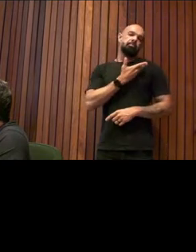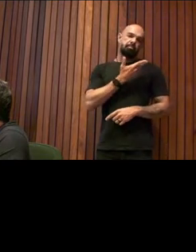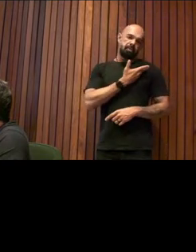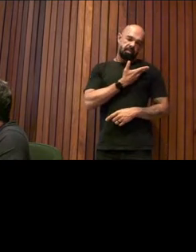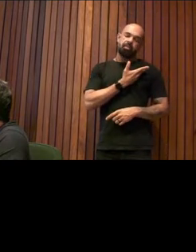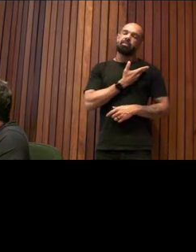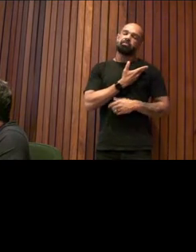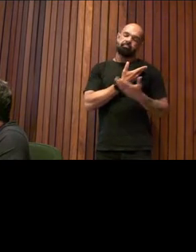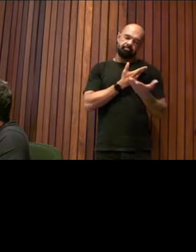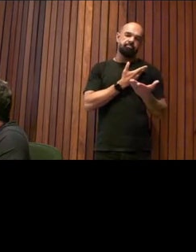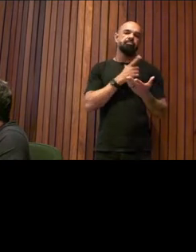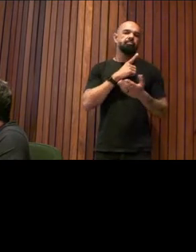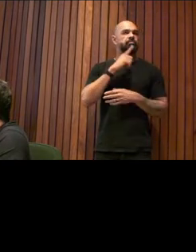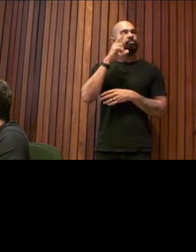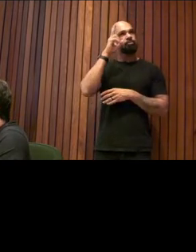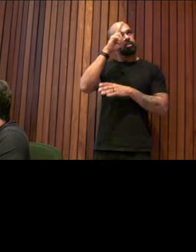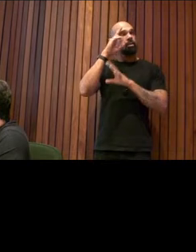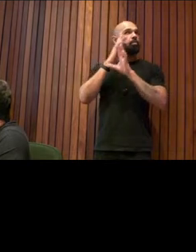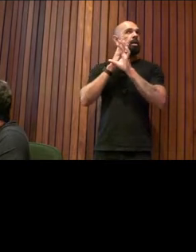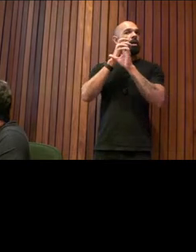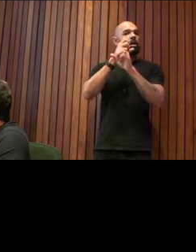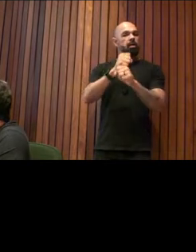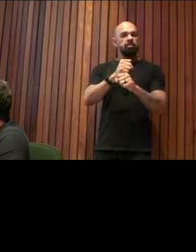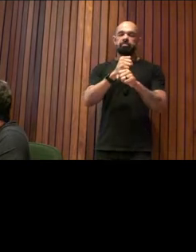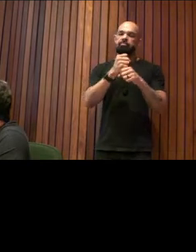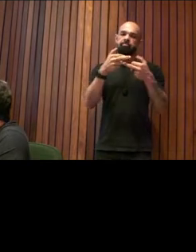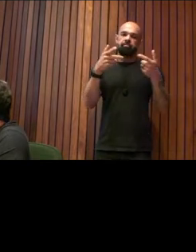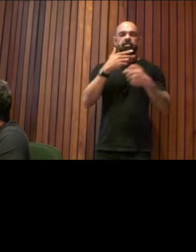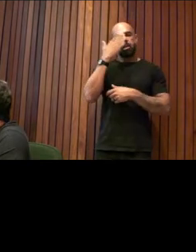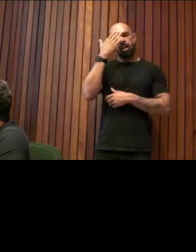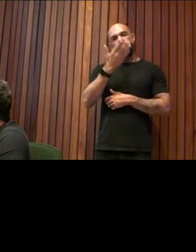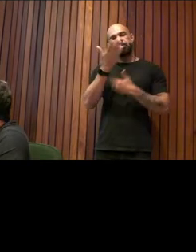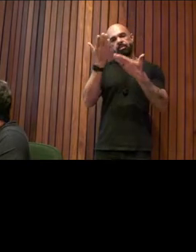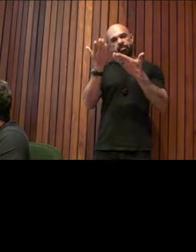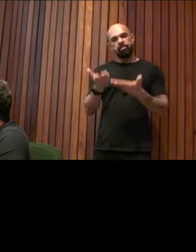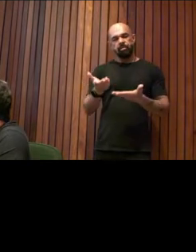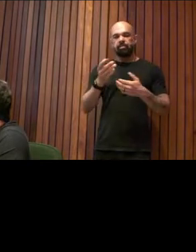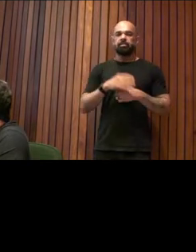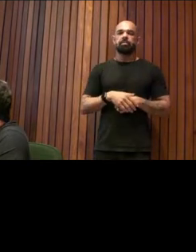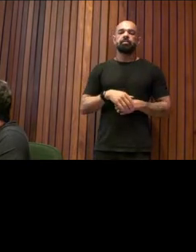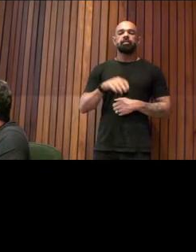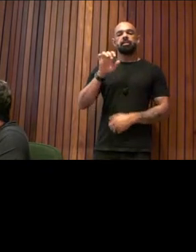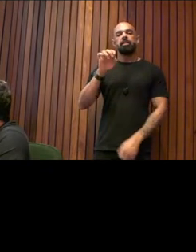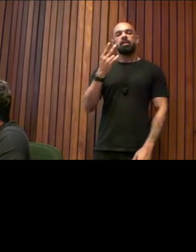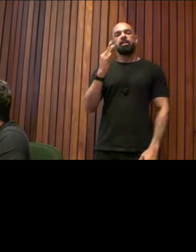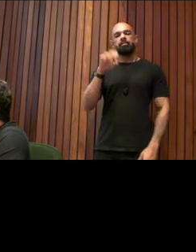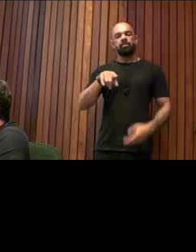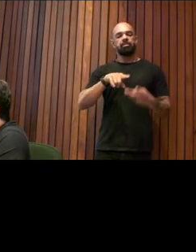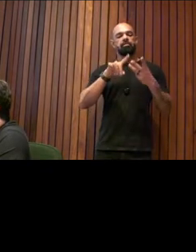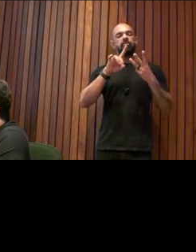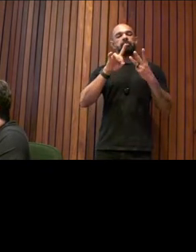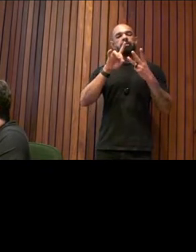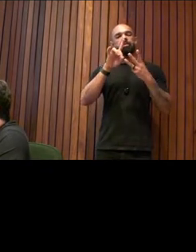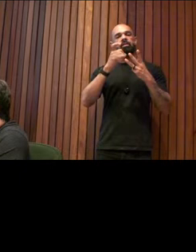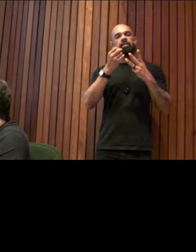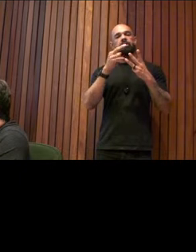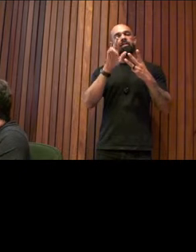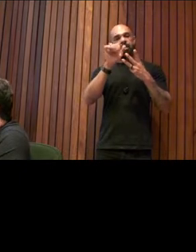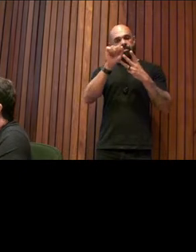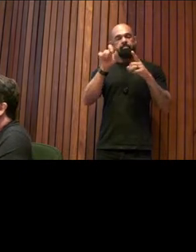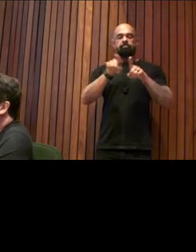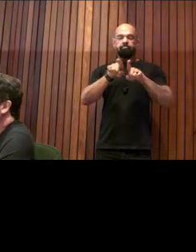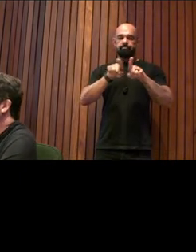a gente tem, né, uma história, e, enfim, mas agradeço muito, agradeço a Everton, agradeço a Débora, que é também uma pessoa